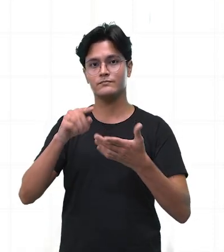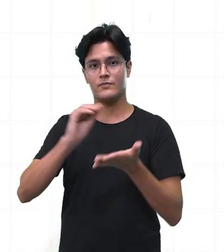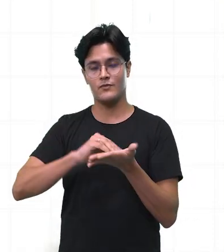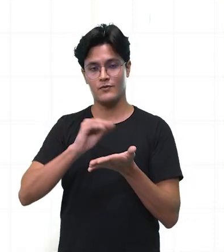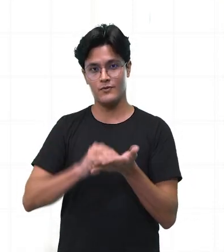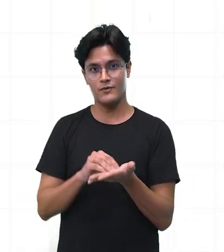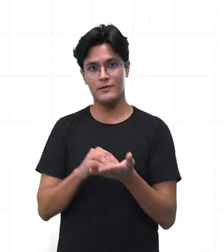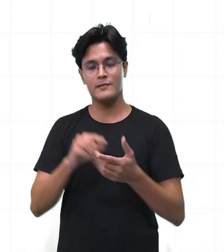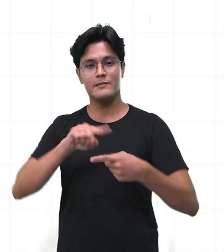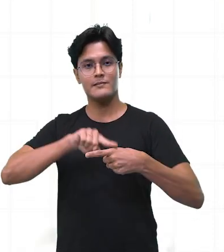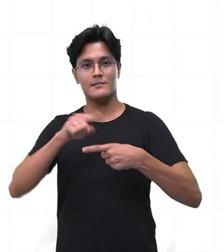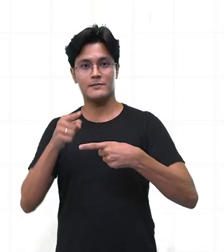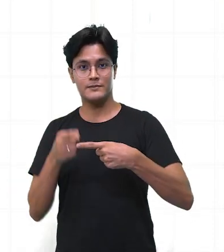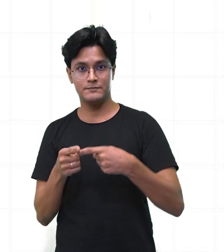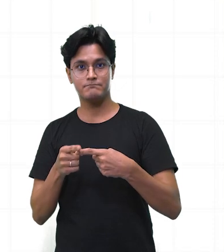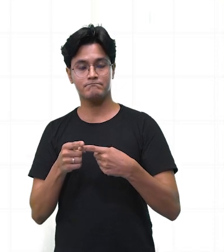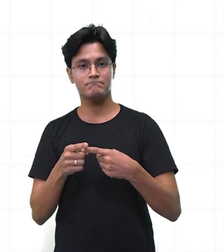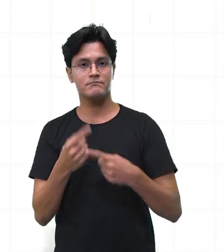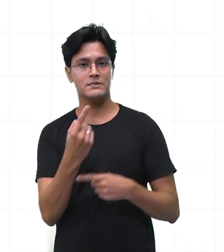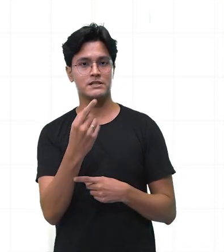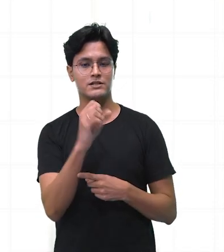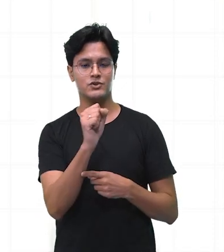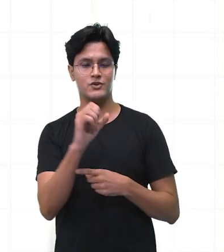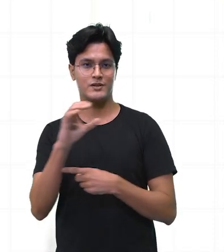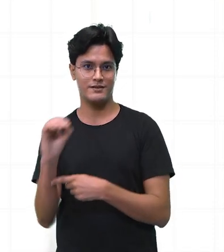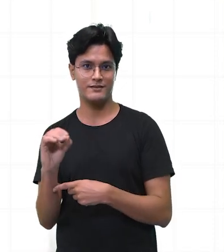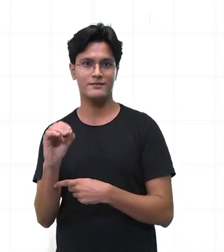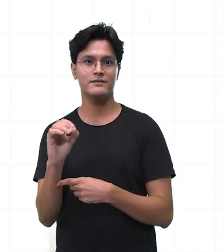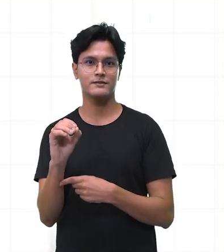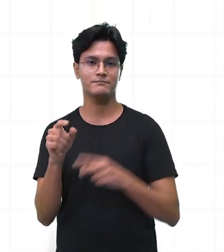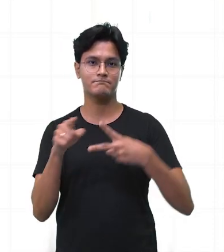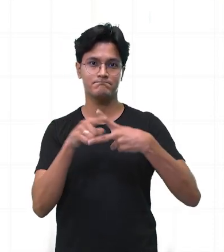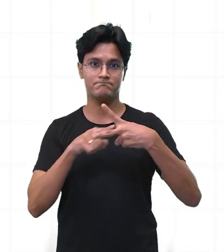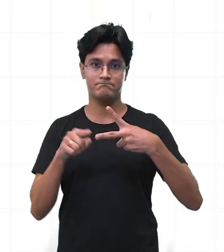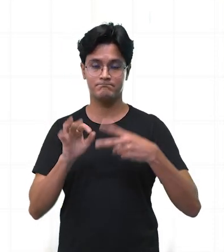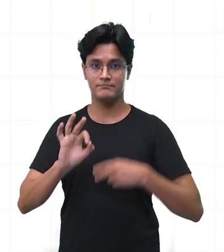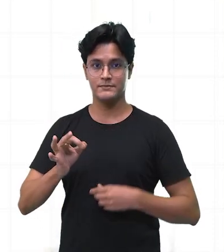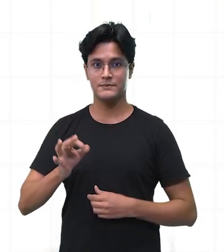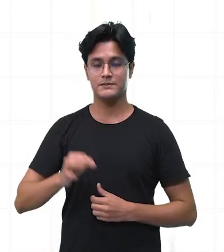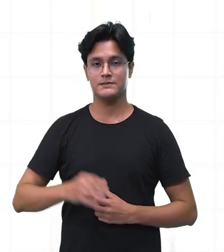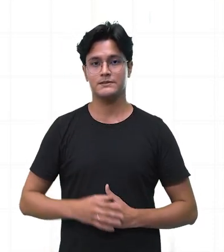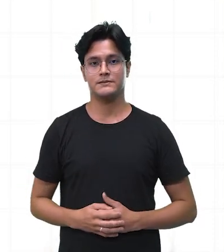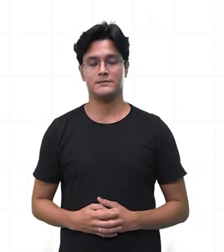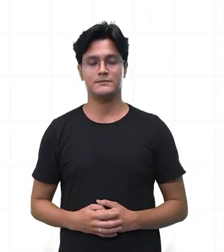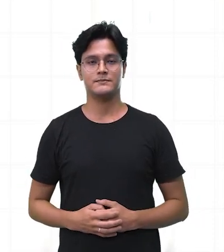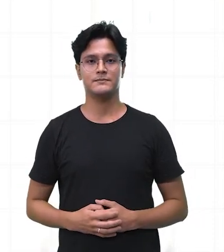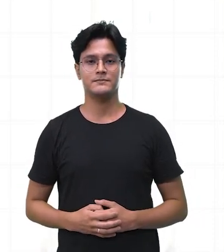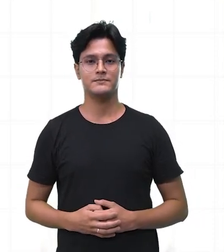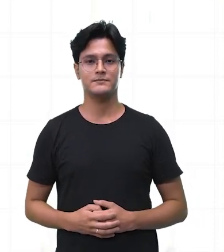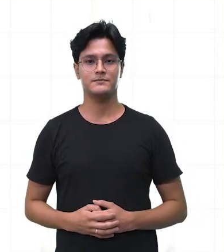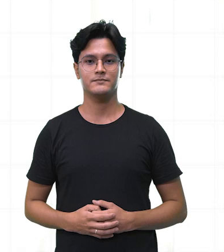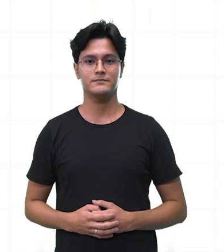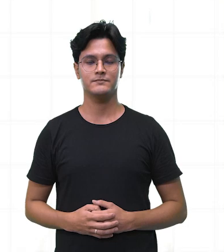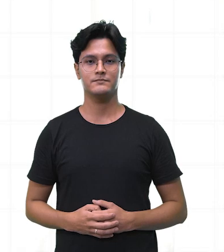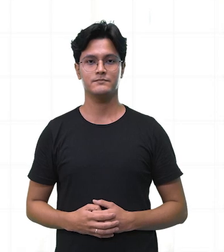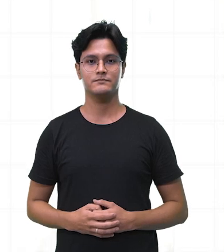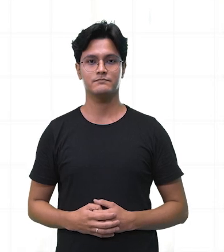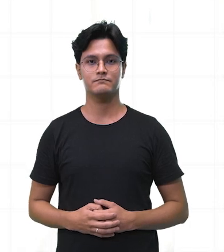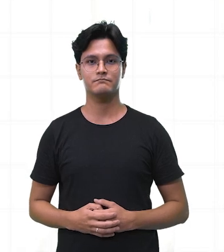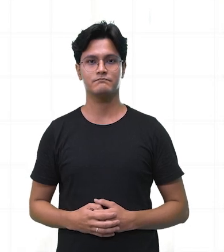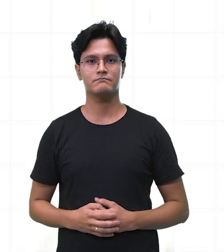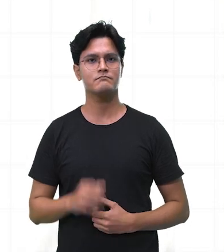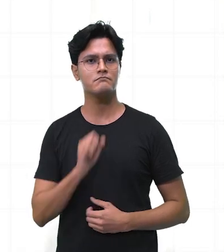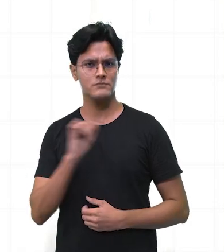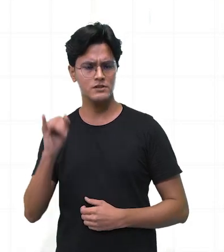180. Então tá aqui, ó, a soma daqueles dois ângulos, interno com o externo, é igual a 180 graus. Então, se